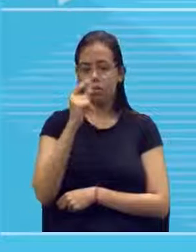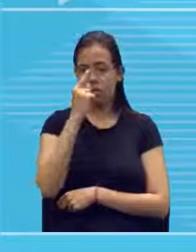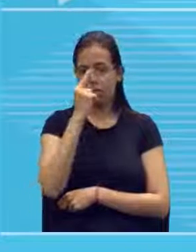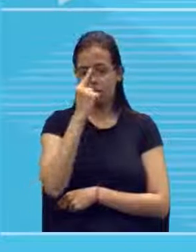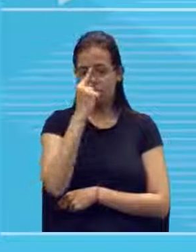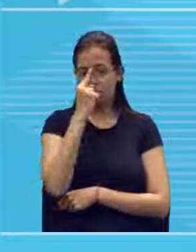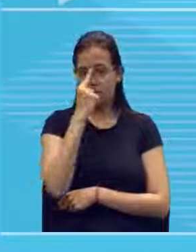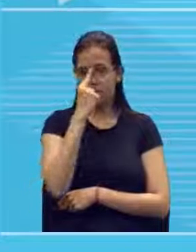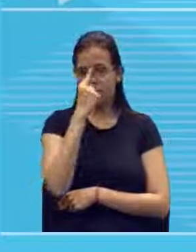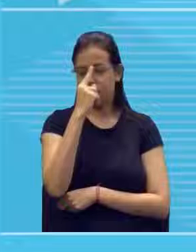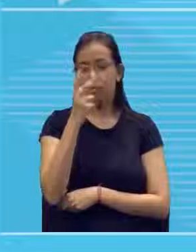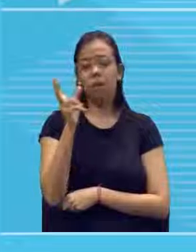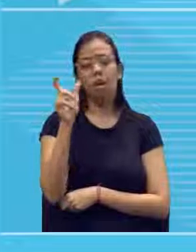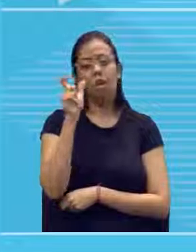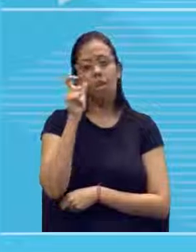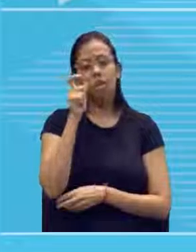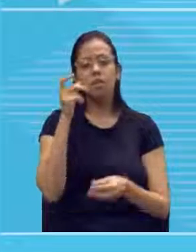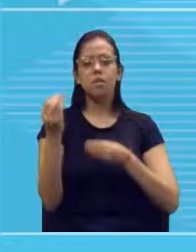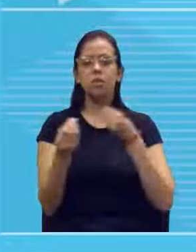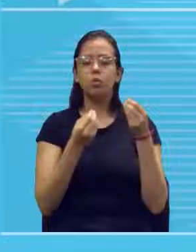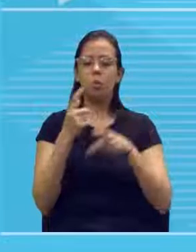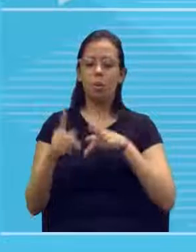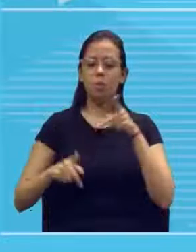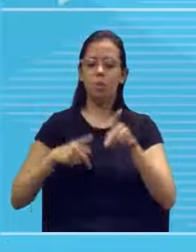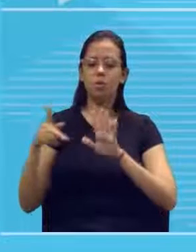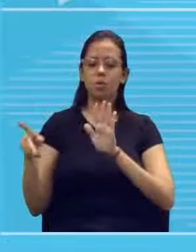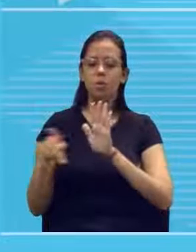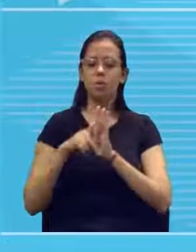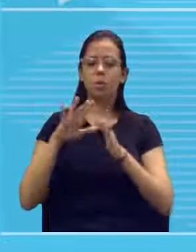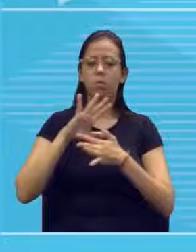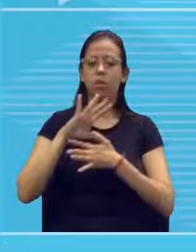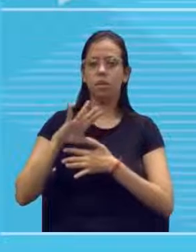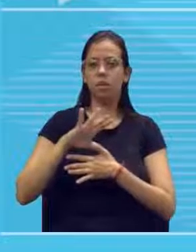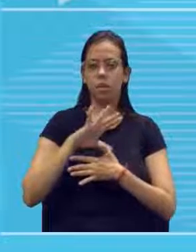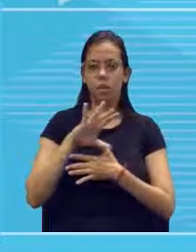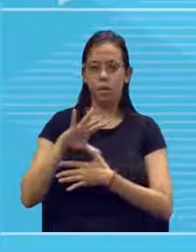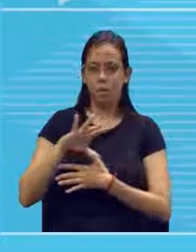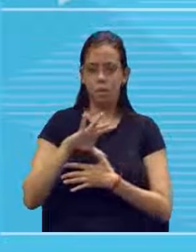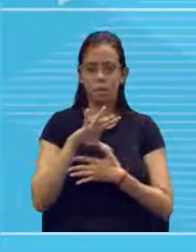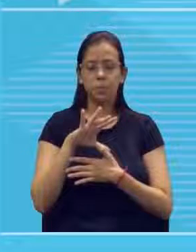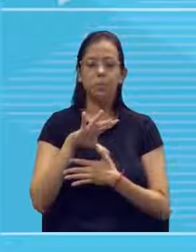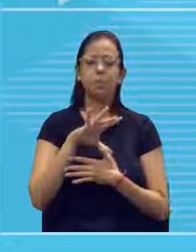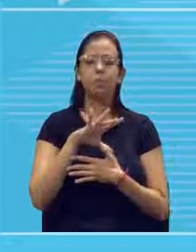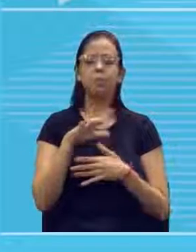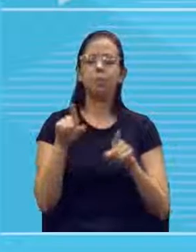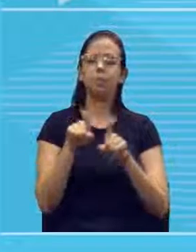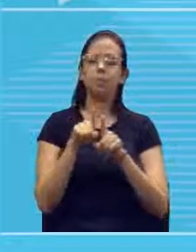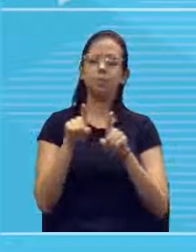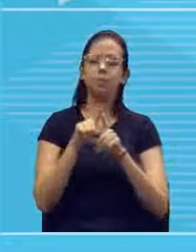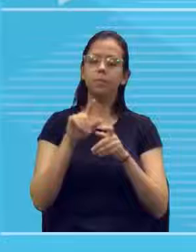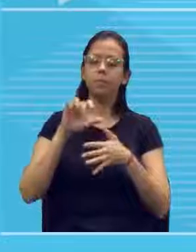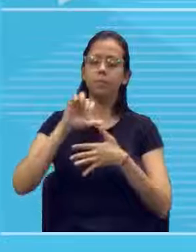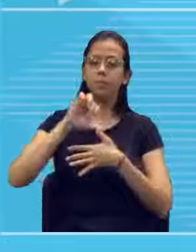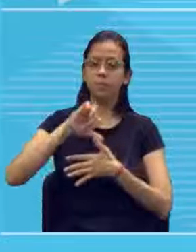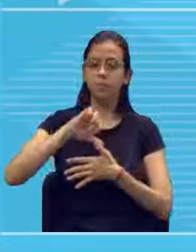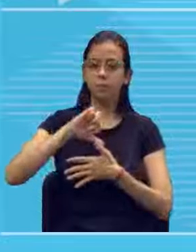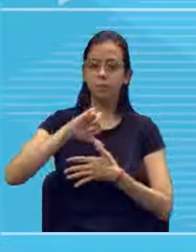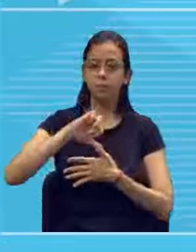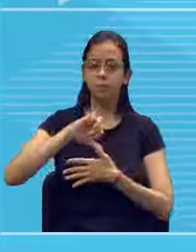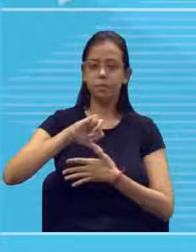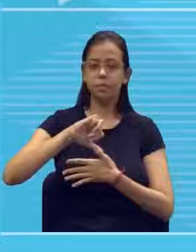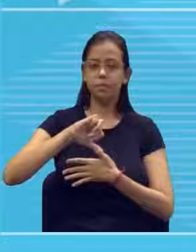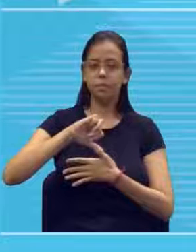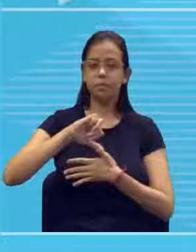povos né dessa nossa América Nossa América Andina Nossa América do Sul né